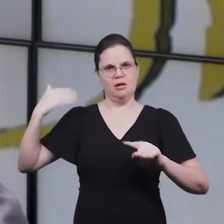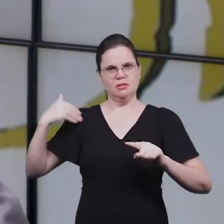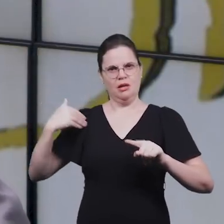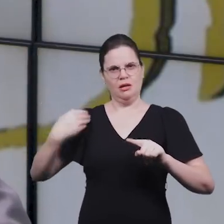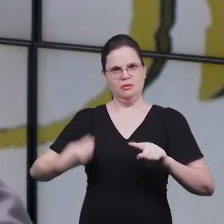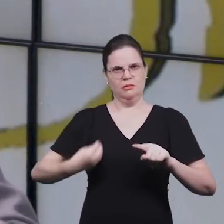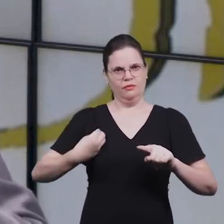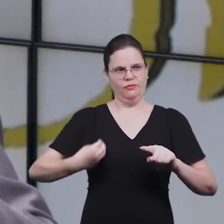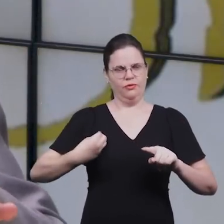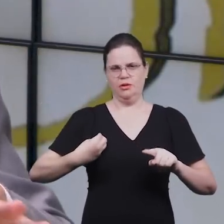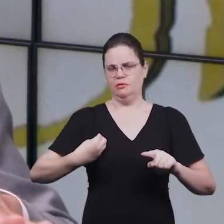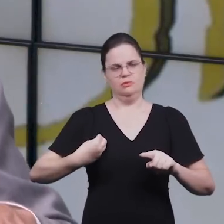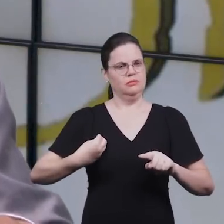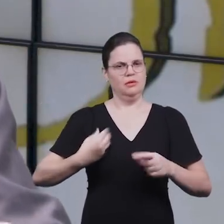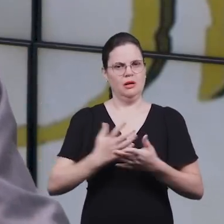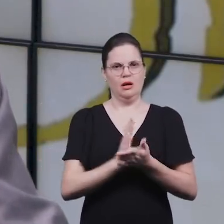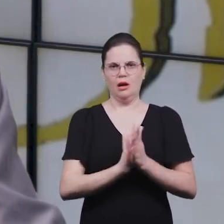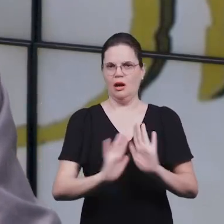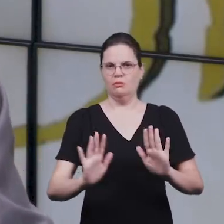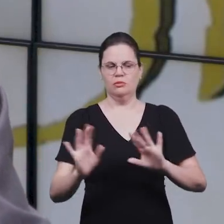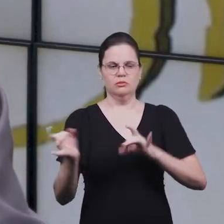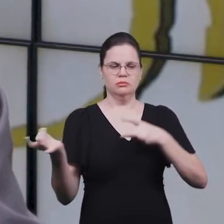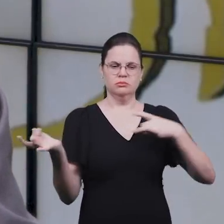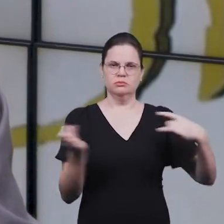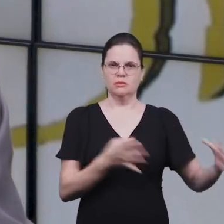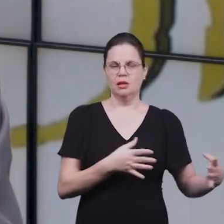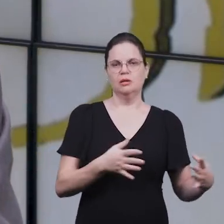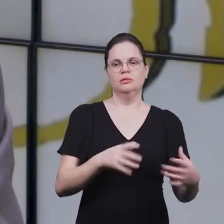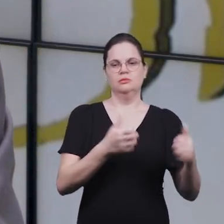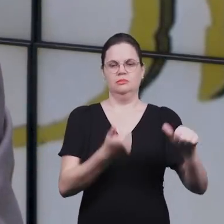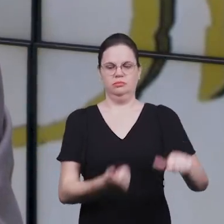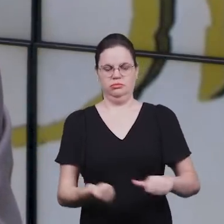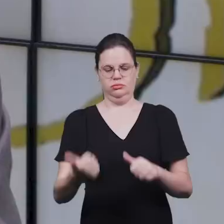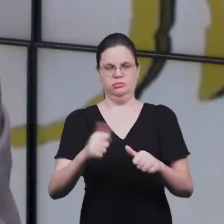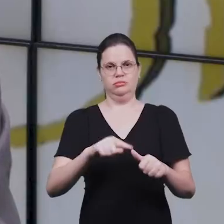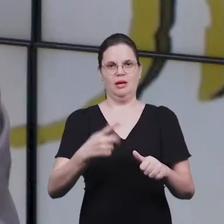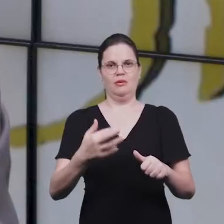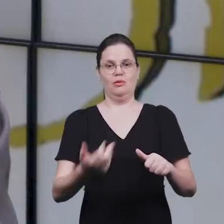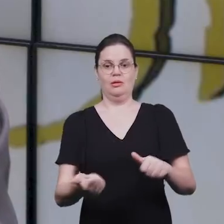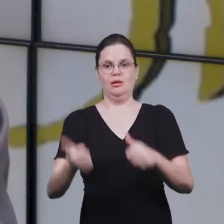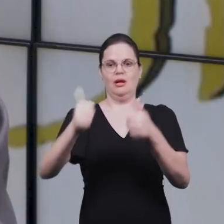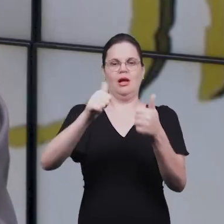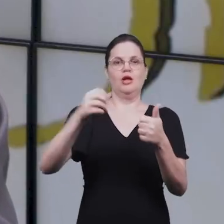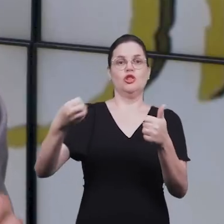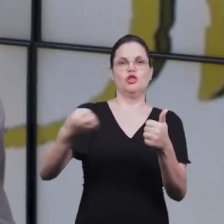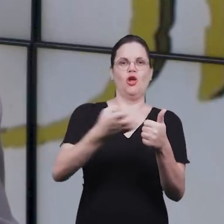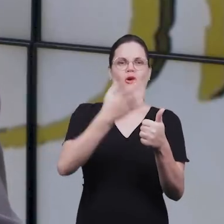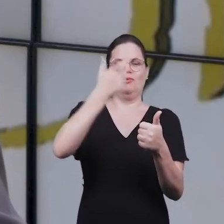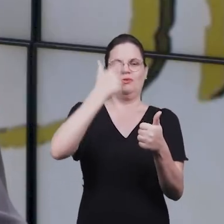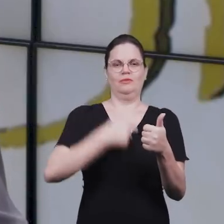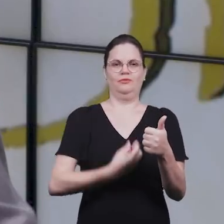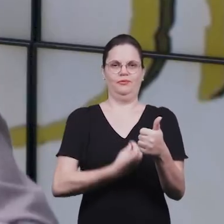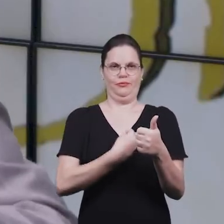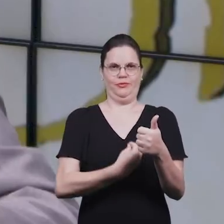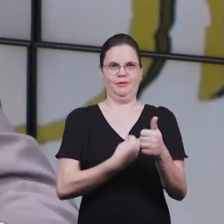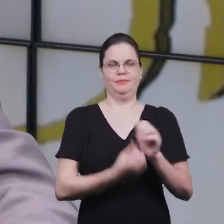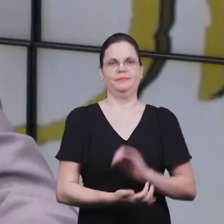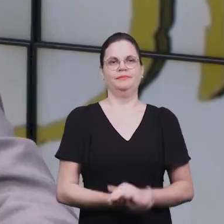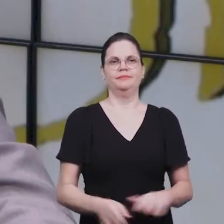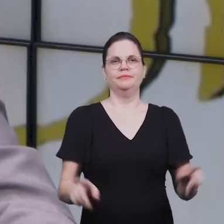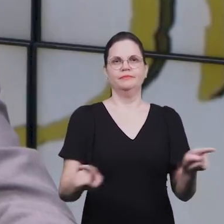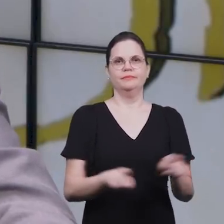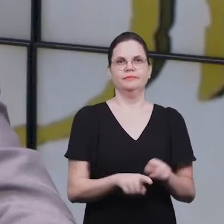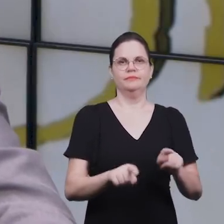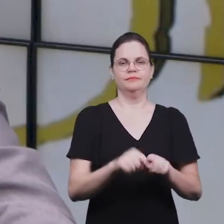ele fora vai ser sepultado nas águas do batismo e que o novo homem está saindo. Um outro ponto interessante